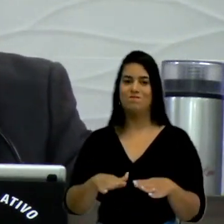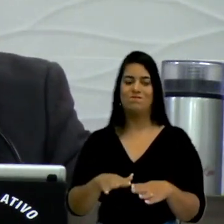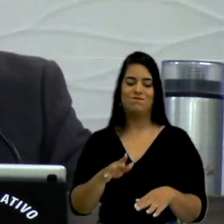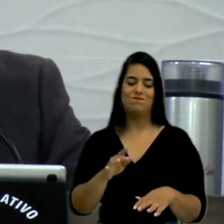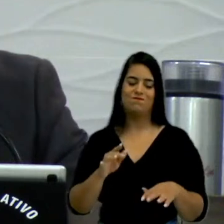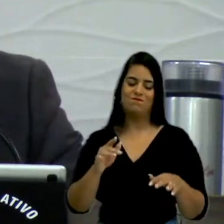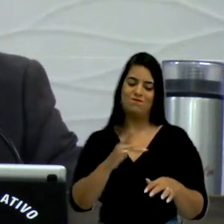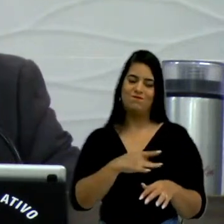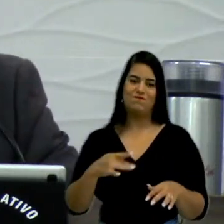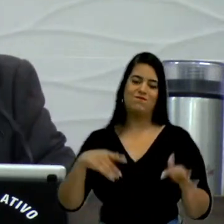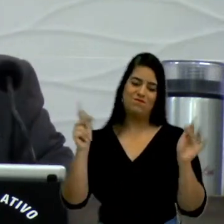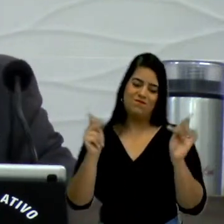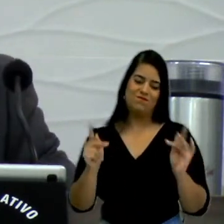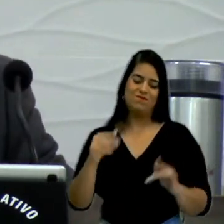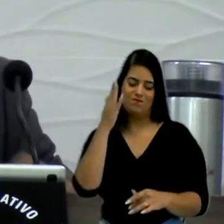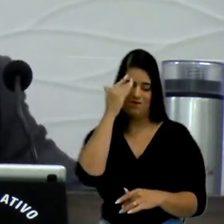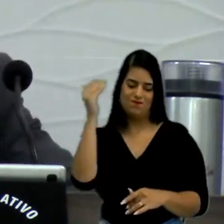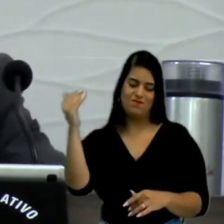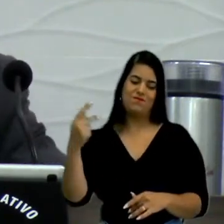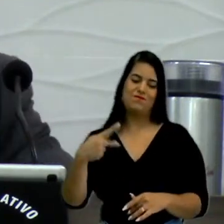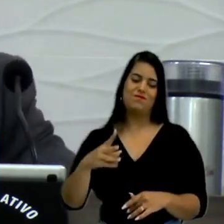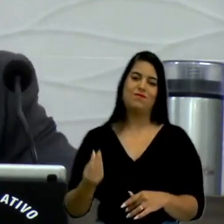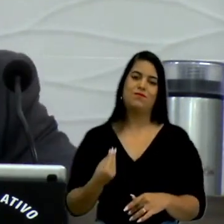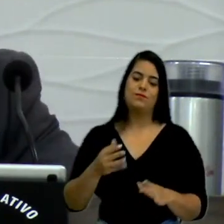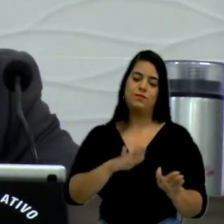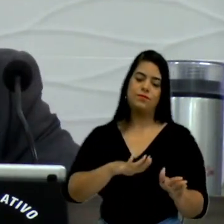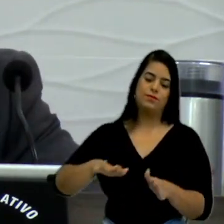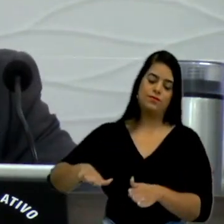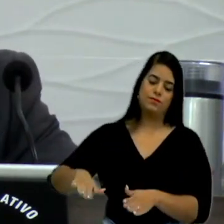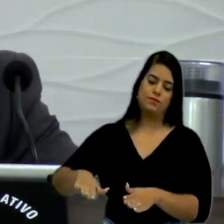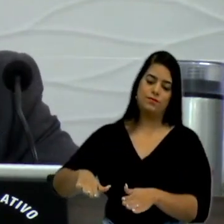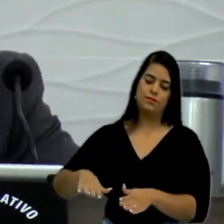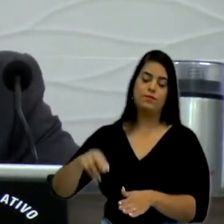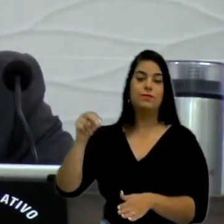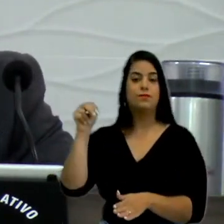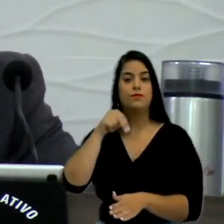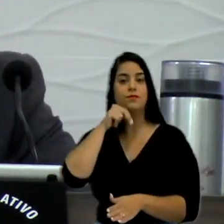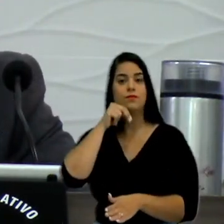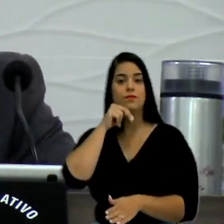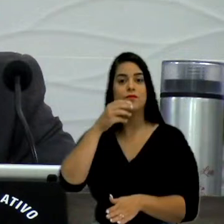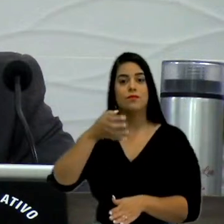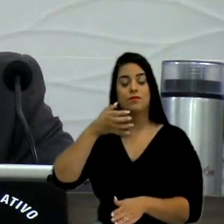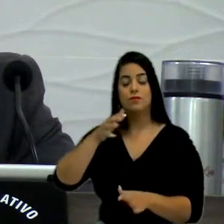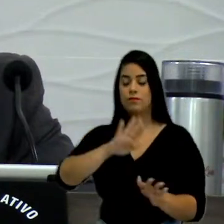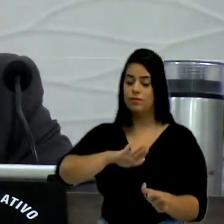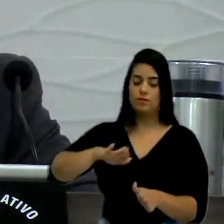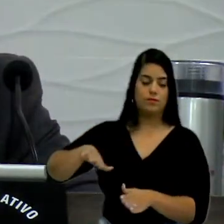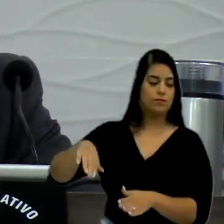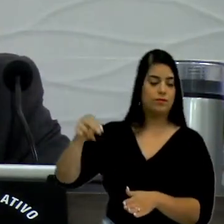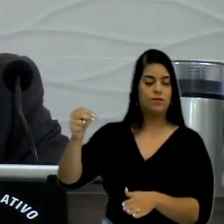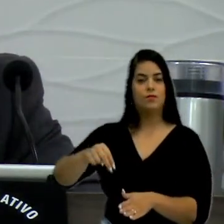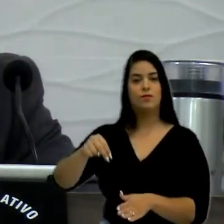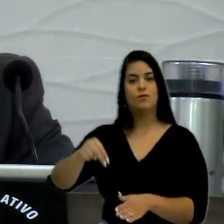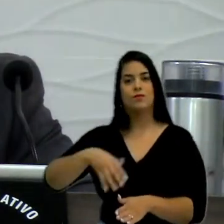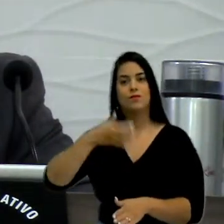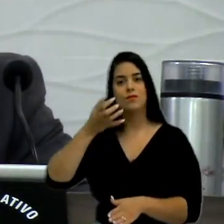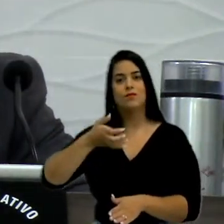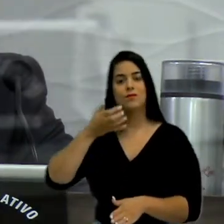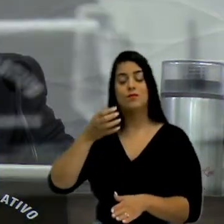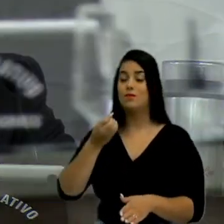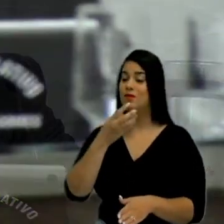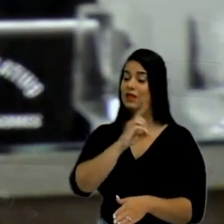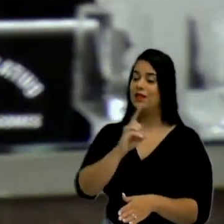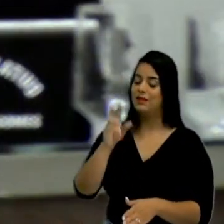vidas. João da Cruzinha, Nilton da Rádio, Neide. Bom dia,